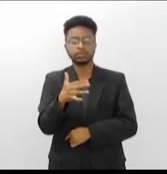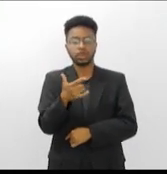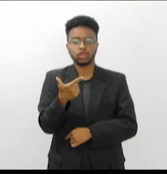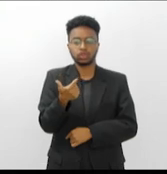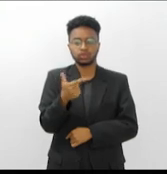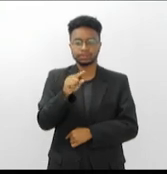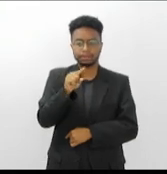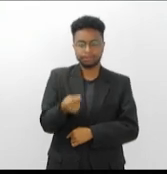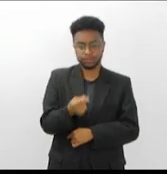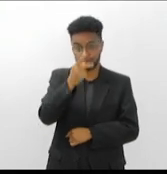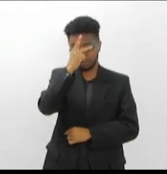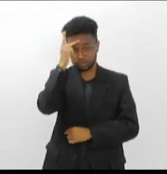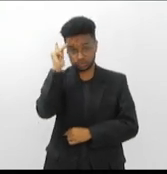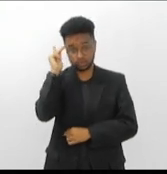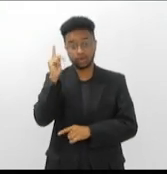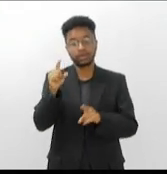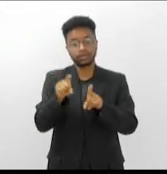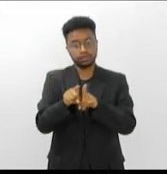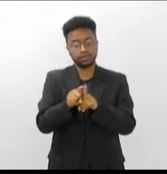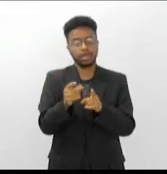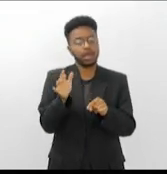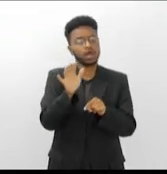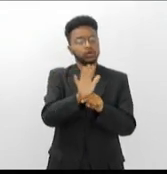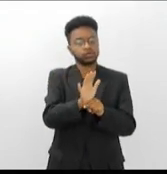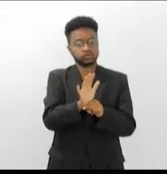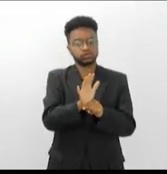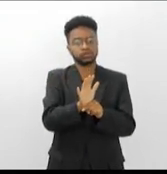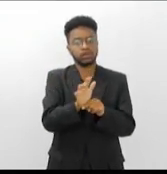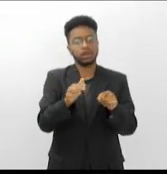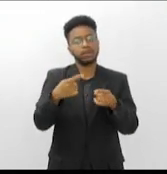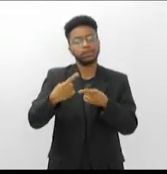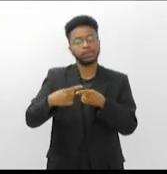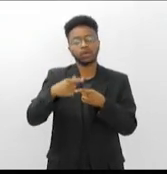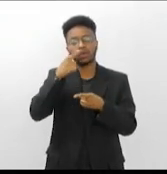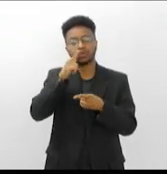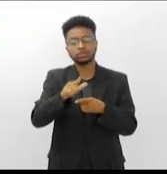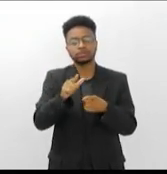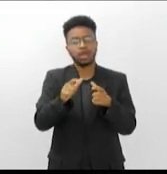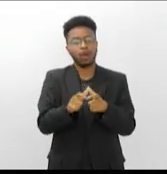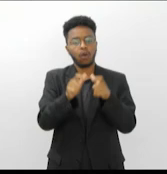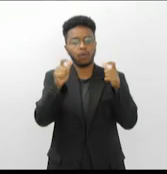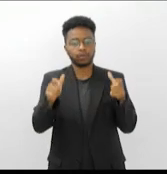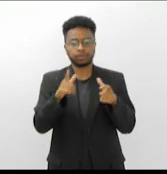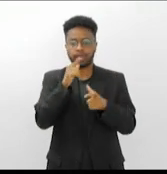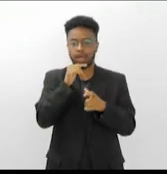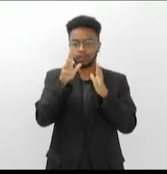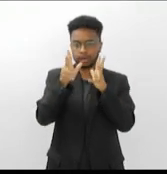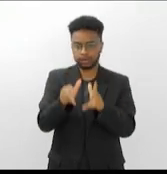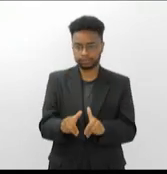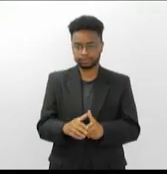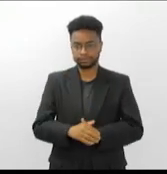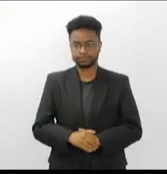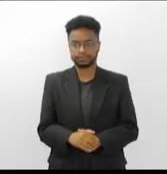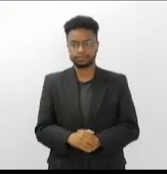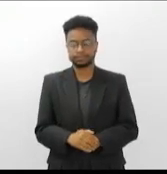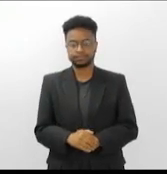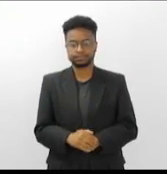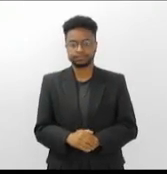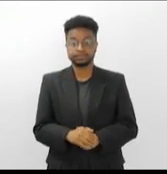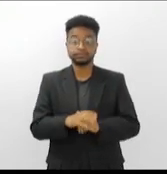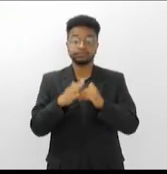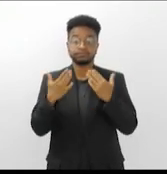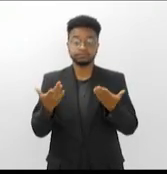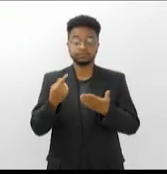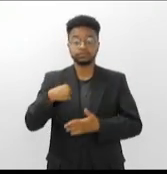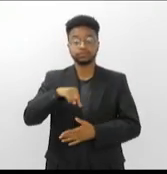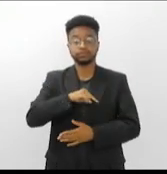mil pessoas também será beneficiada com o aumento da disponibilidade de água potável. Então, o que vemos